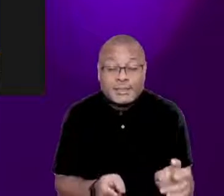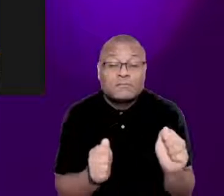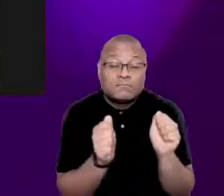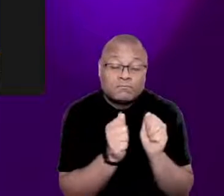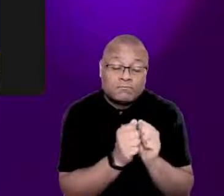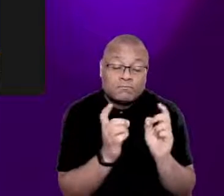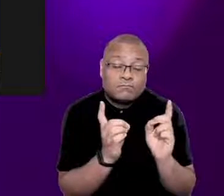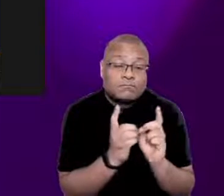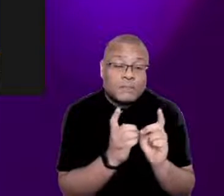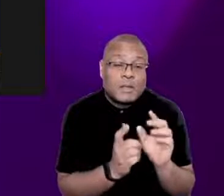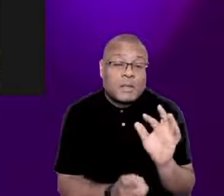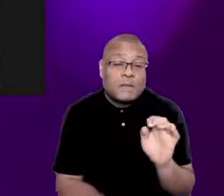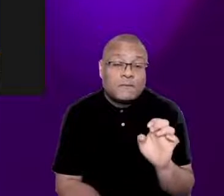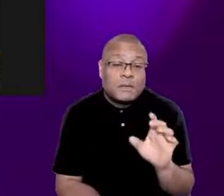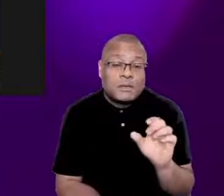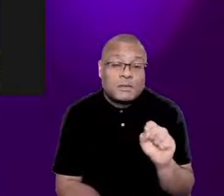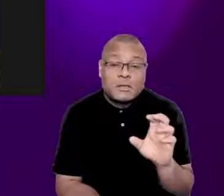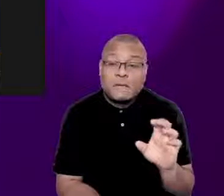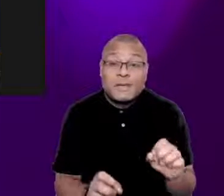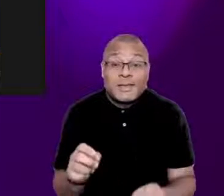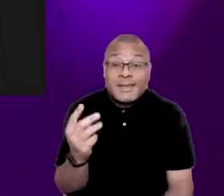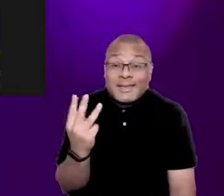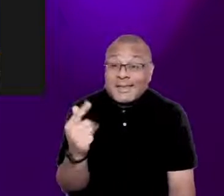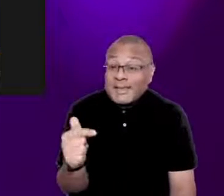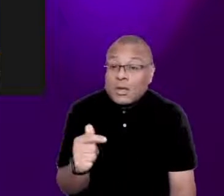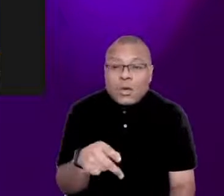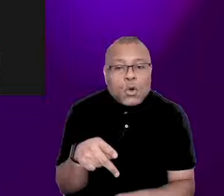54% estão só no fee-for-service puro.